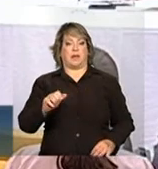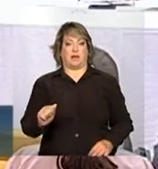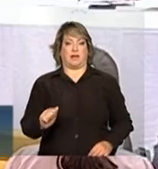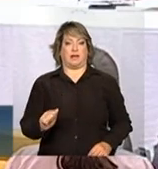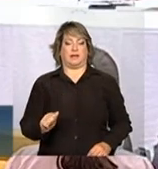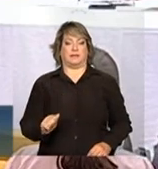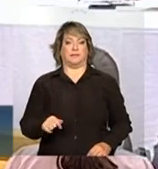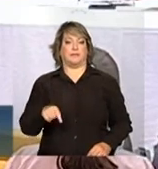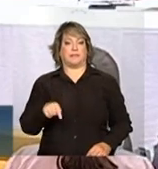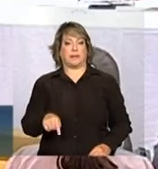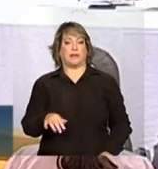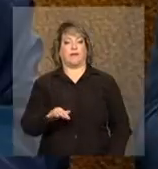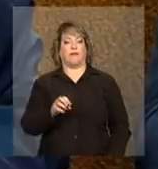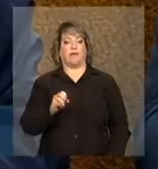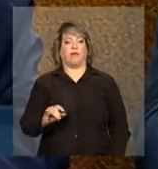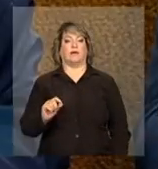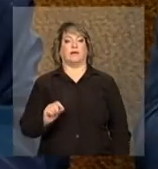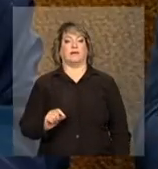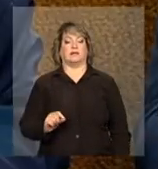foi